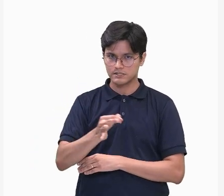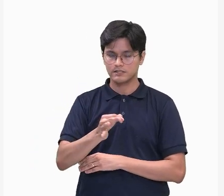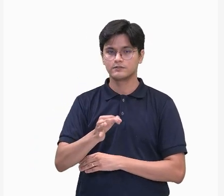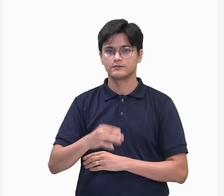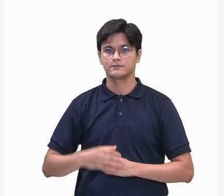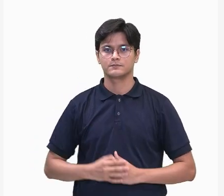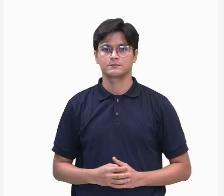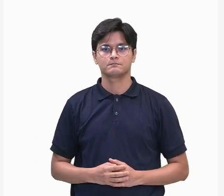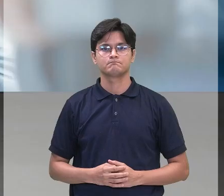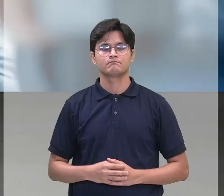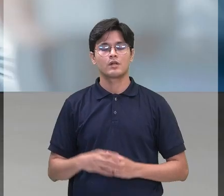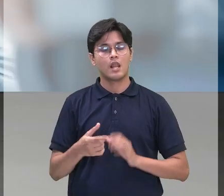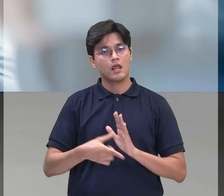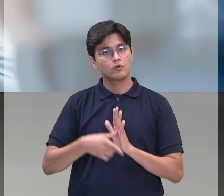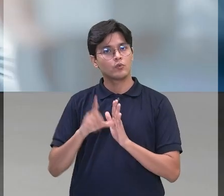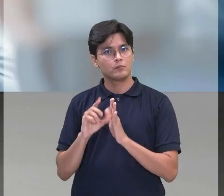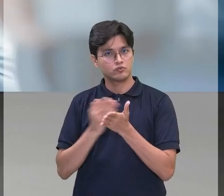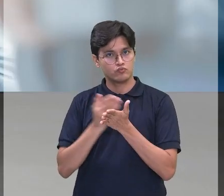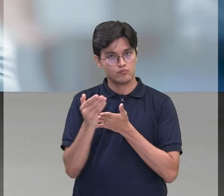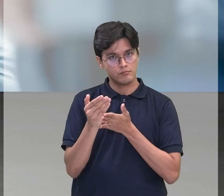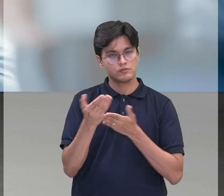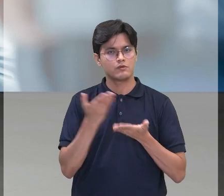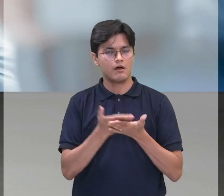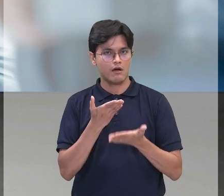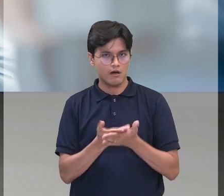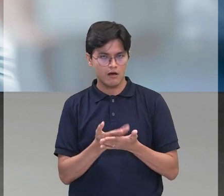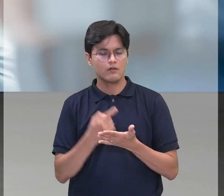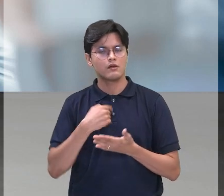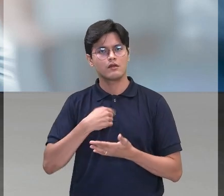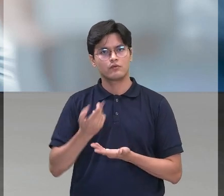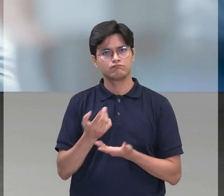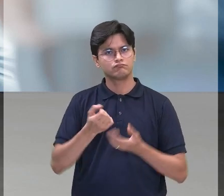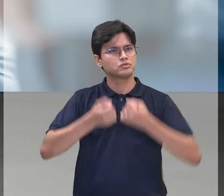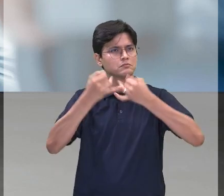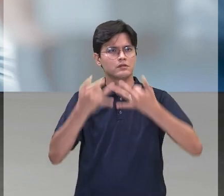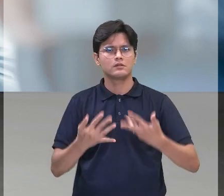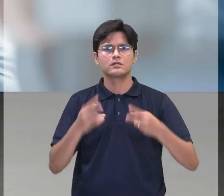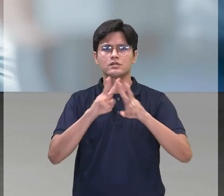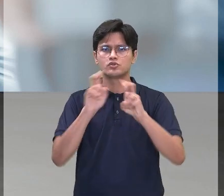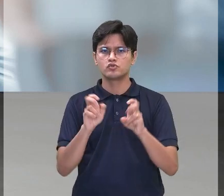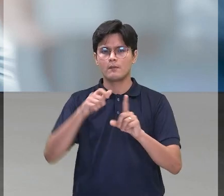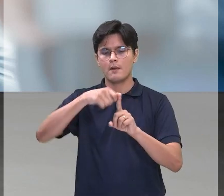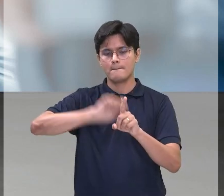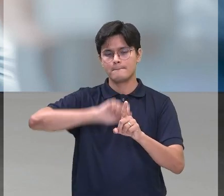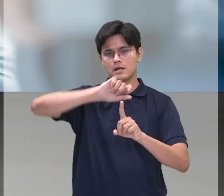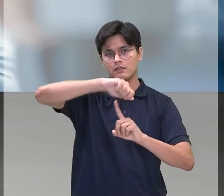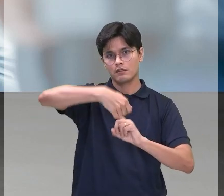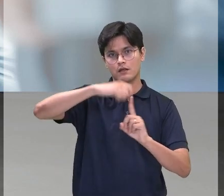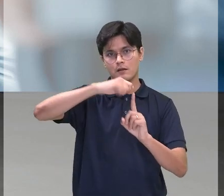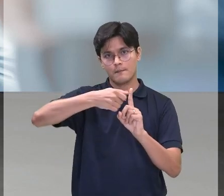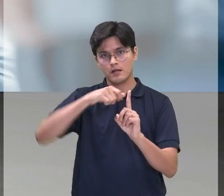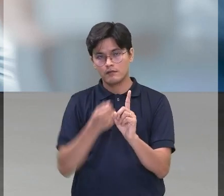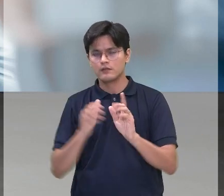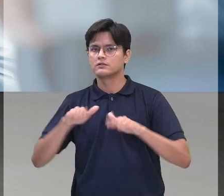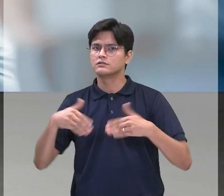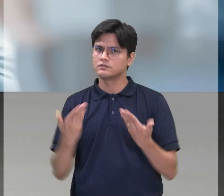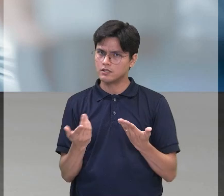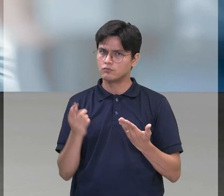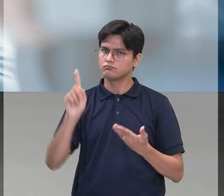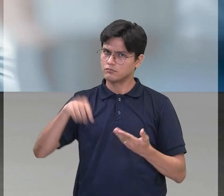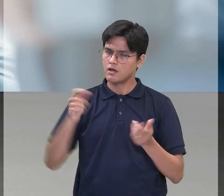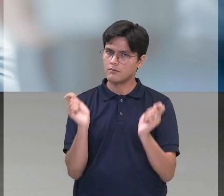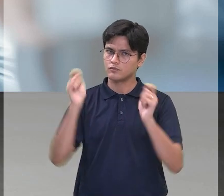aula, sobre a banana, né? Então é possível realizar esse manipulamento